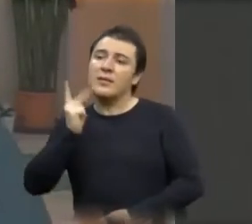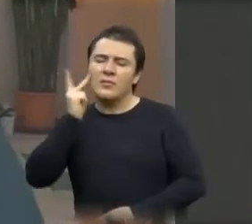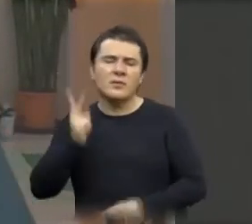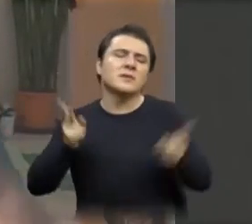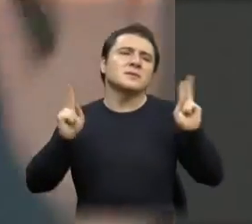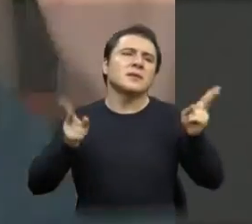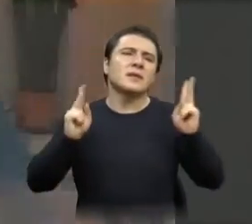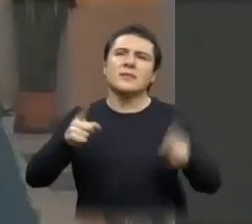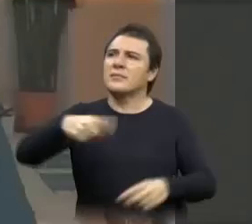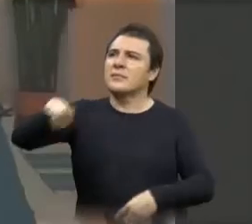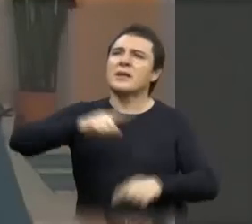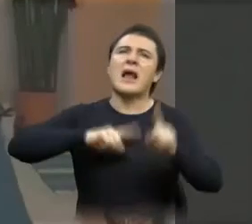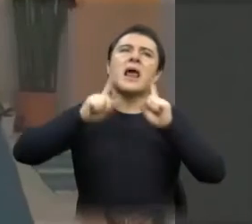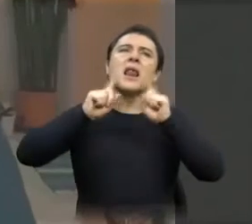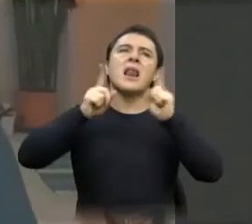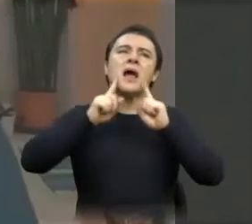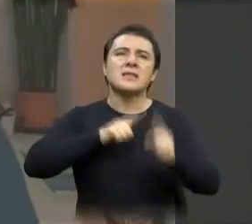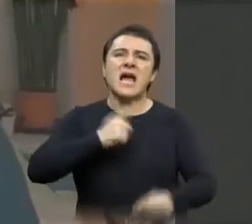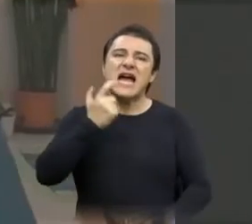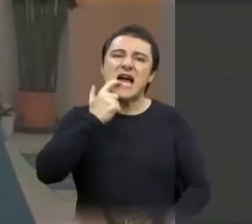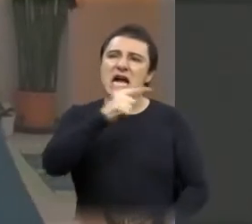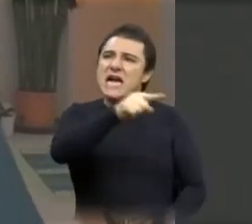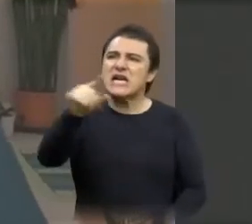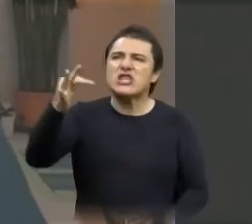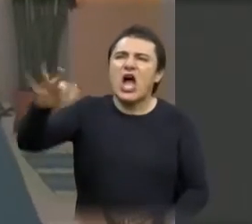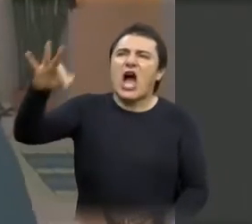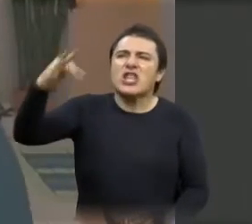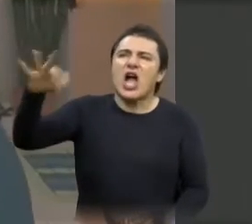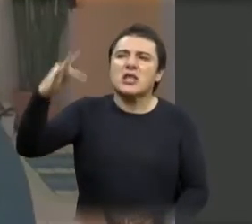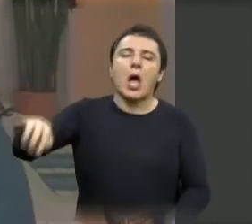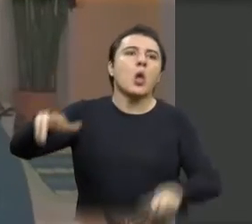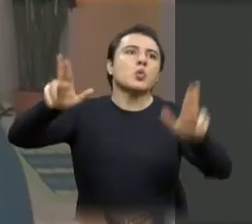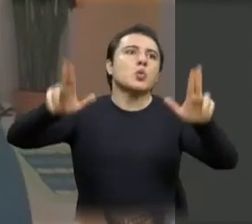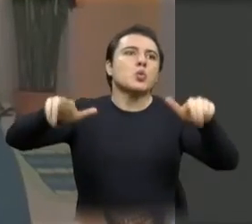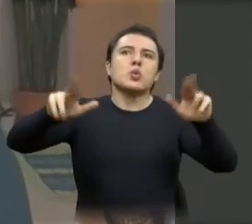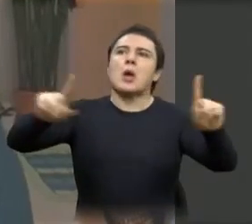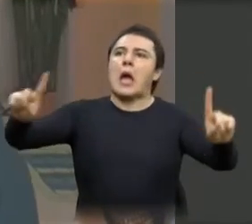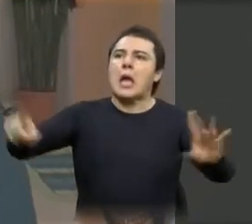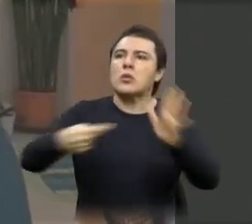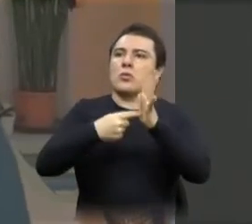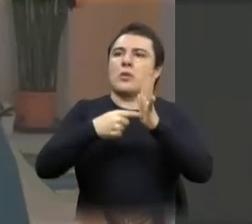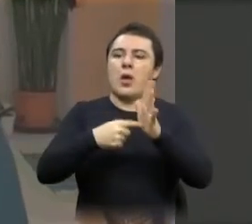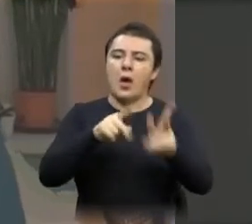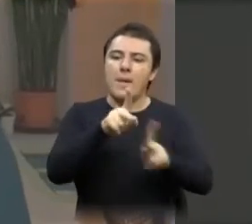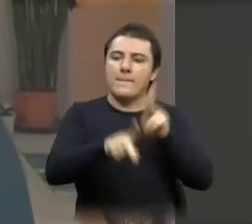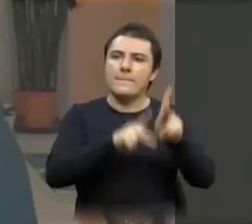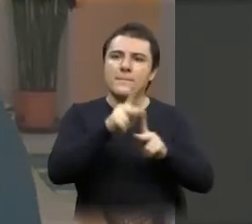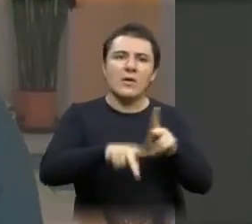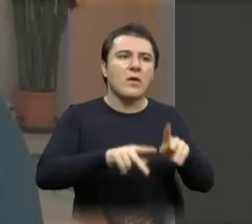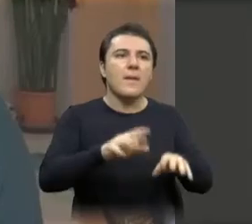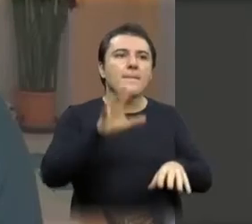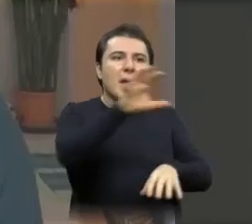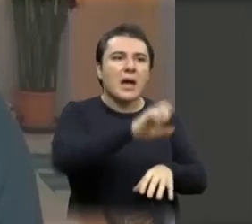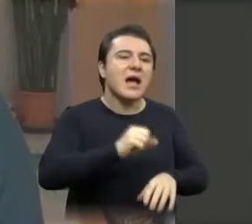recebemos reclamação até de dor de dente dos munícipes, nunca recebemos a denúncia de que o nosso povo está comendo